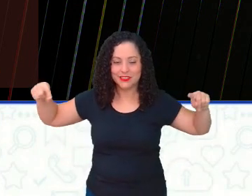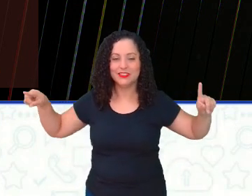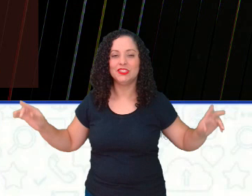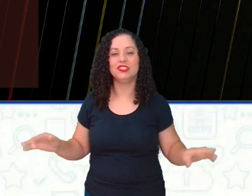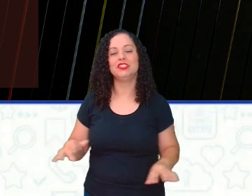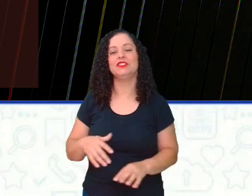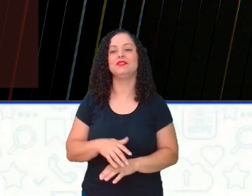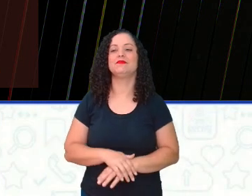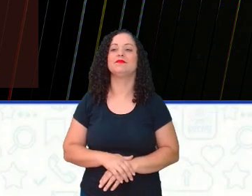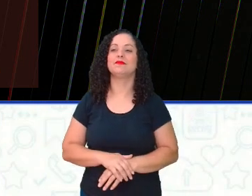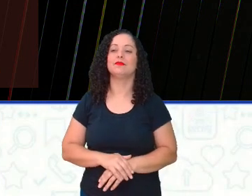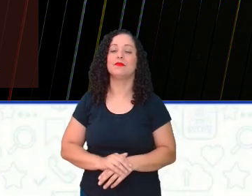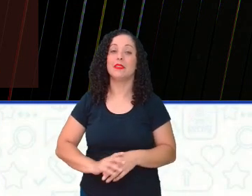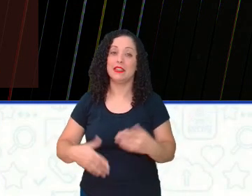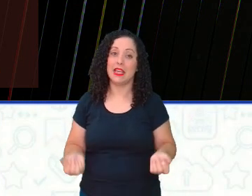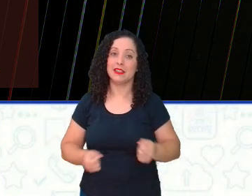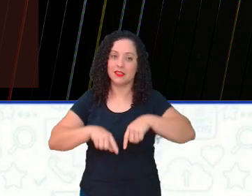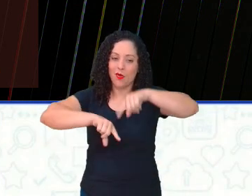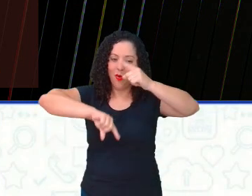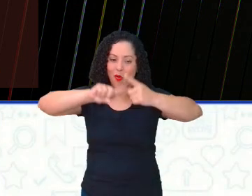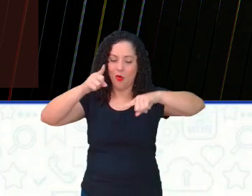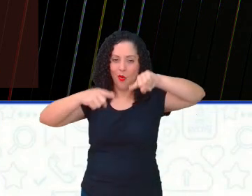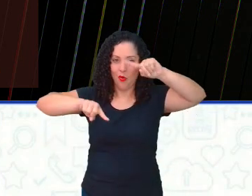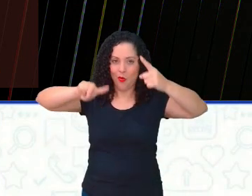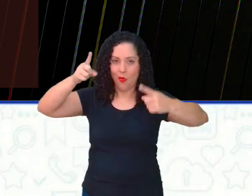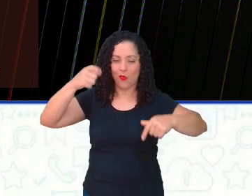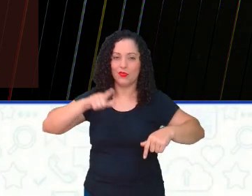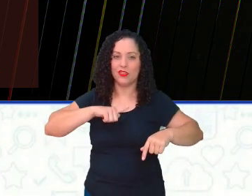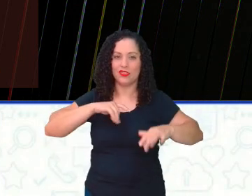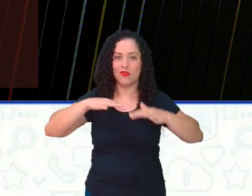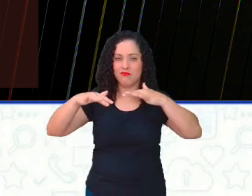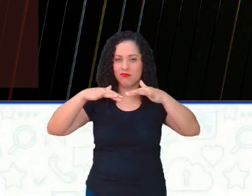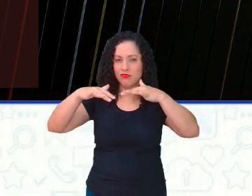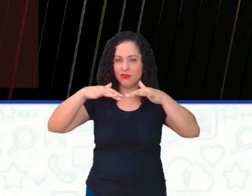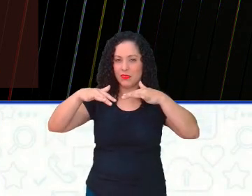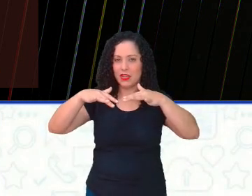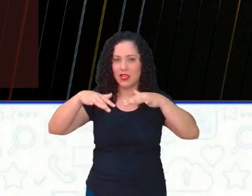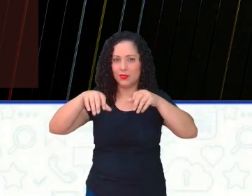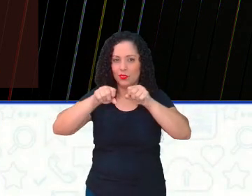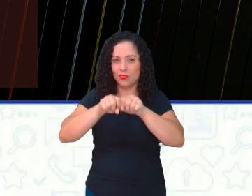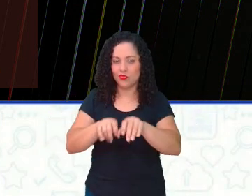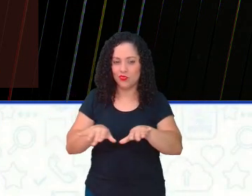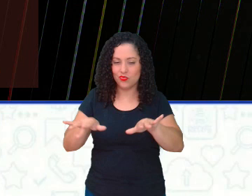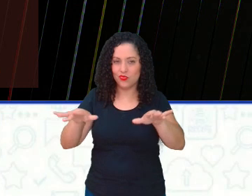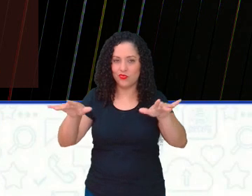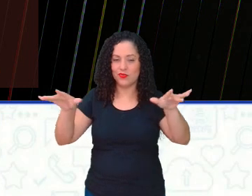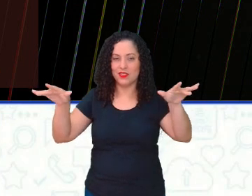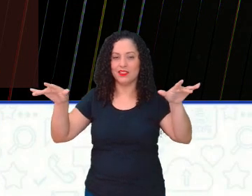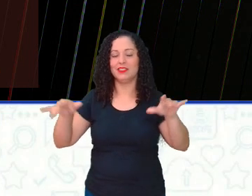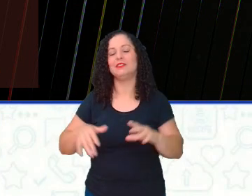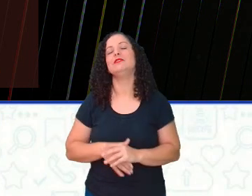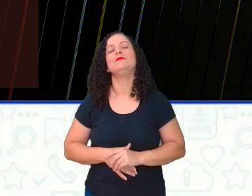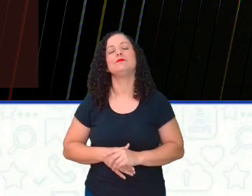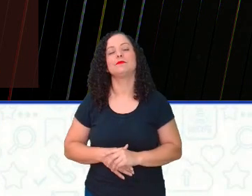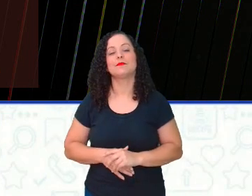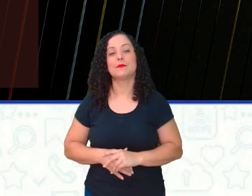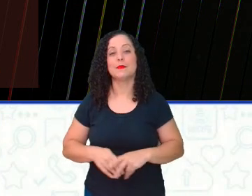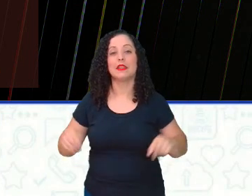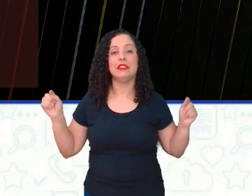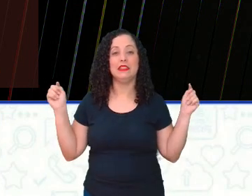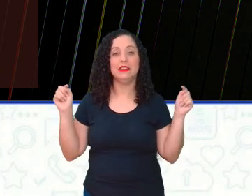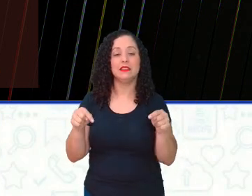mecânica, que as ondas sonoras têm frequência, têm amplitude